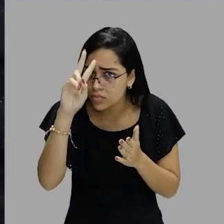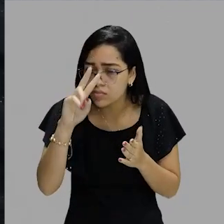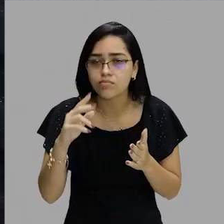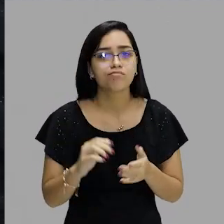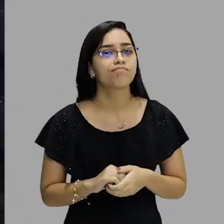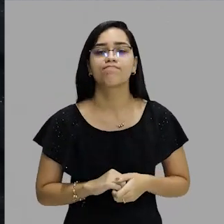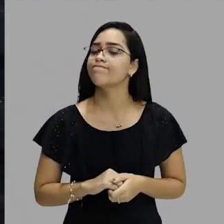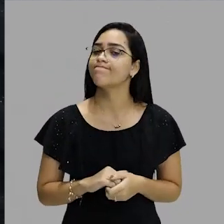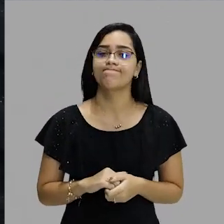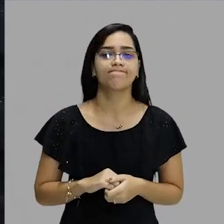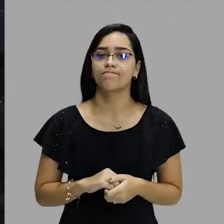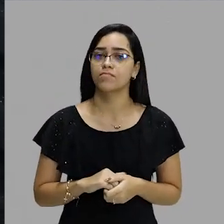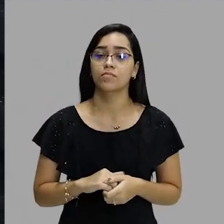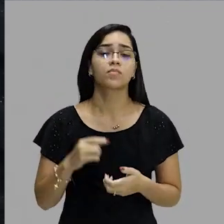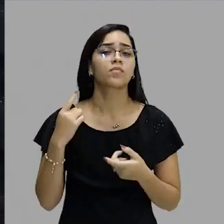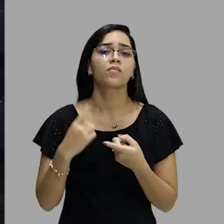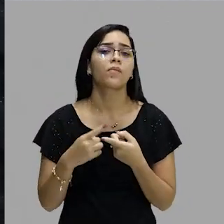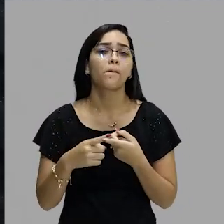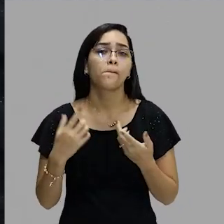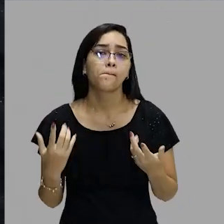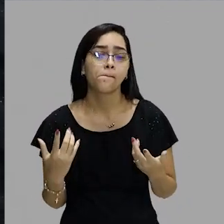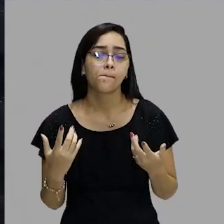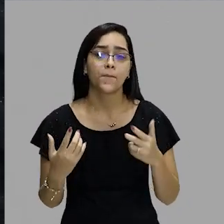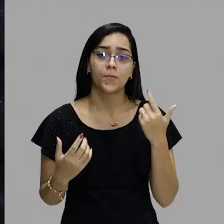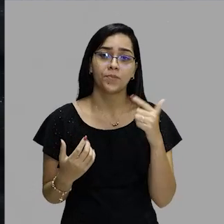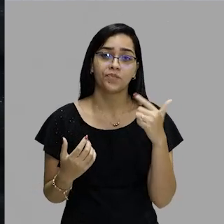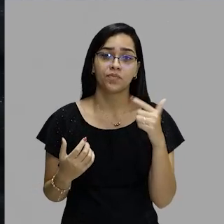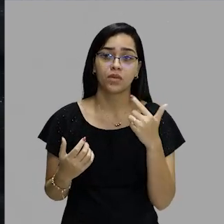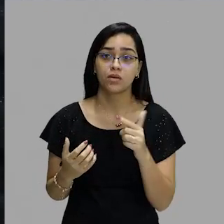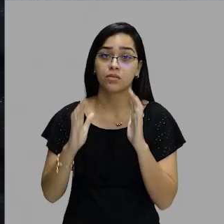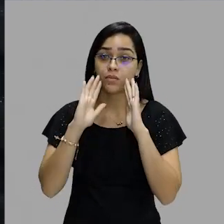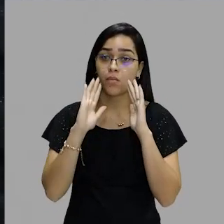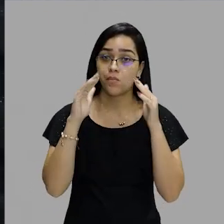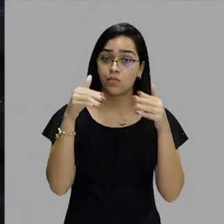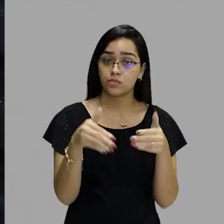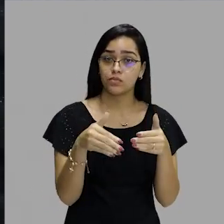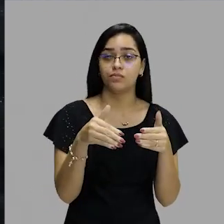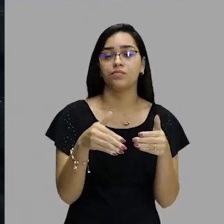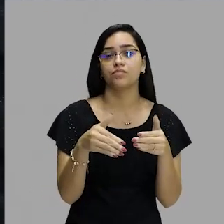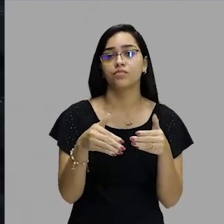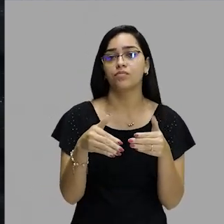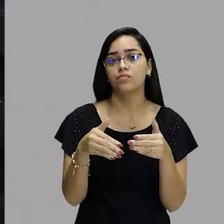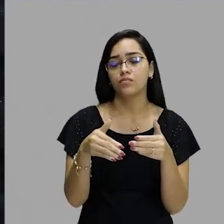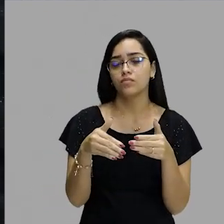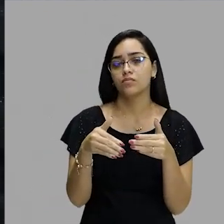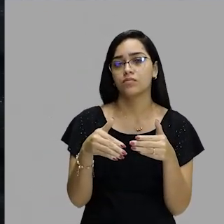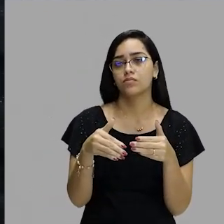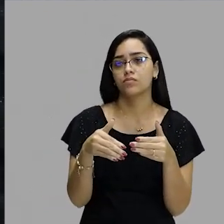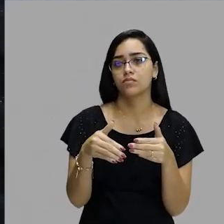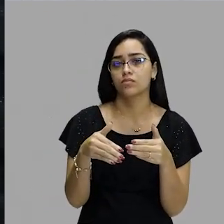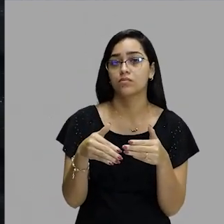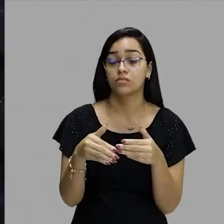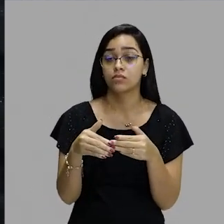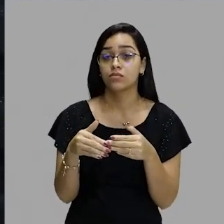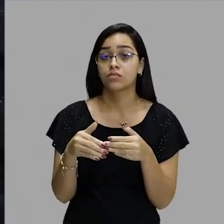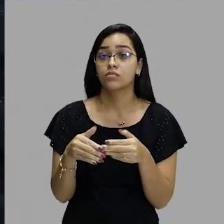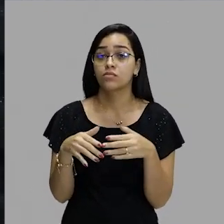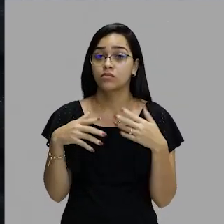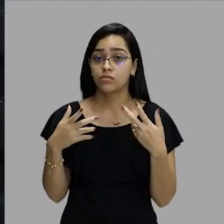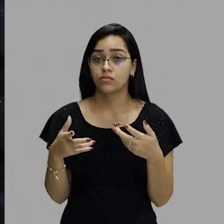Com certeza, não. Por quê? Porque não havia esse enfoque ainda de forma mais contundente.